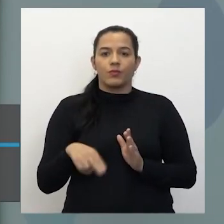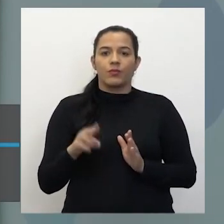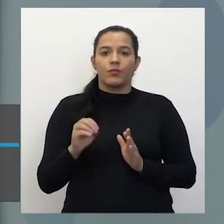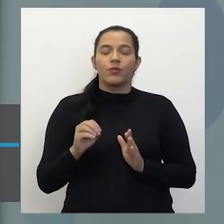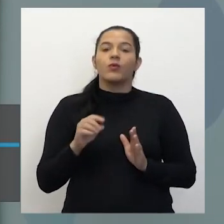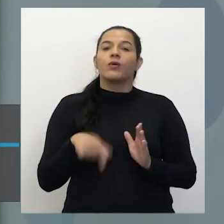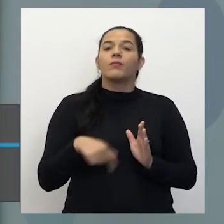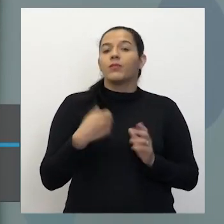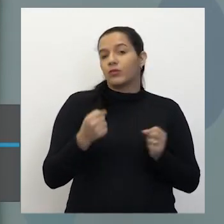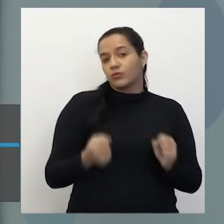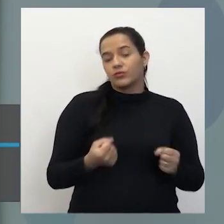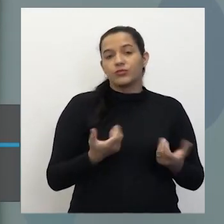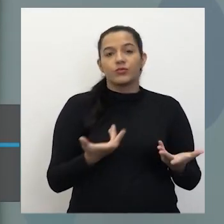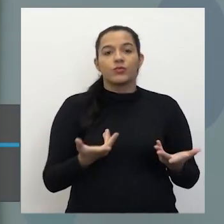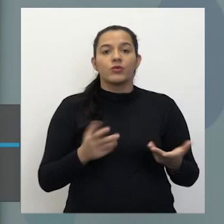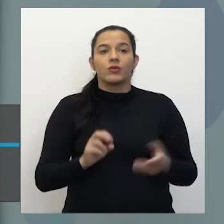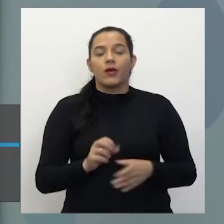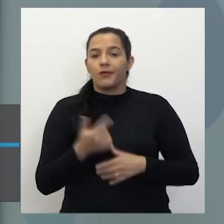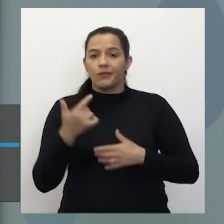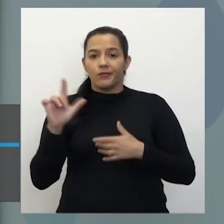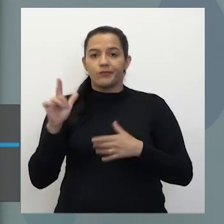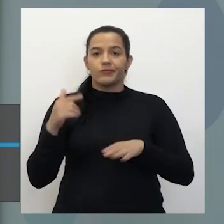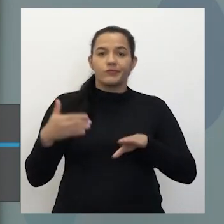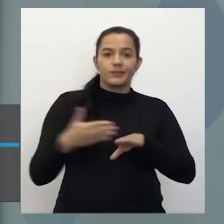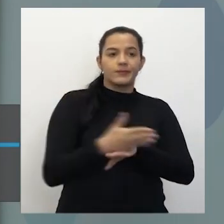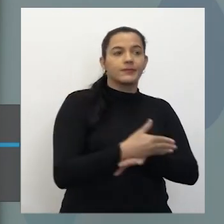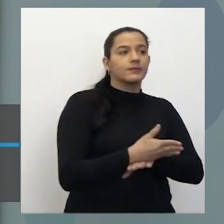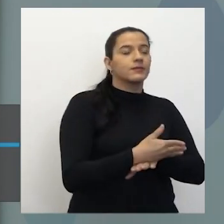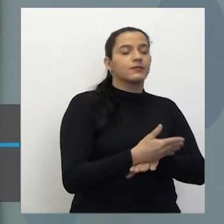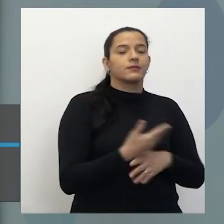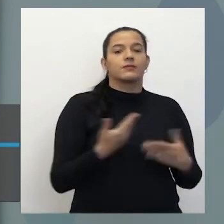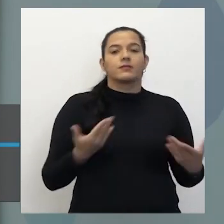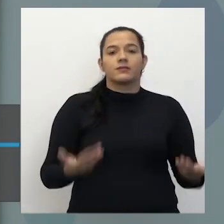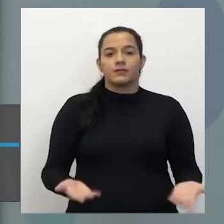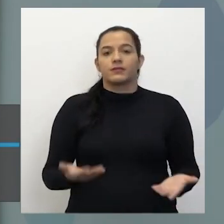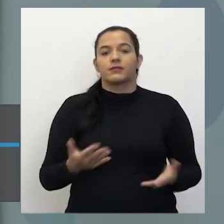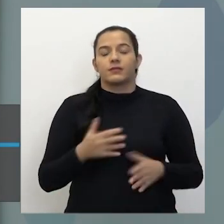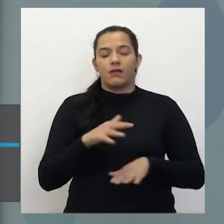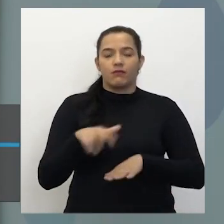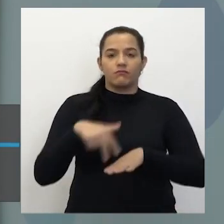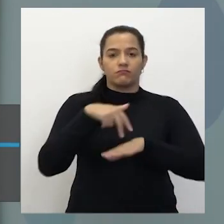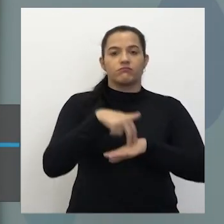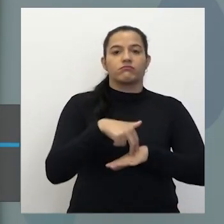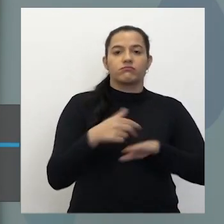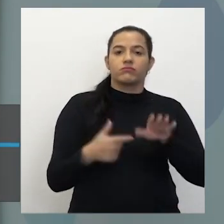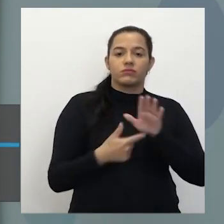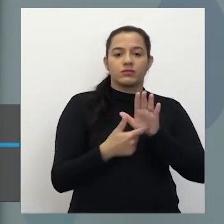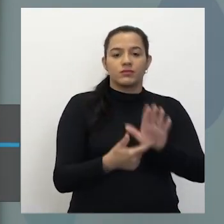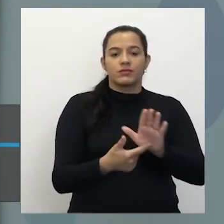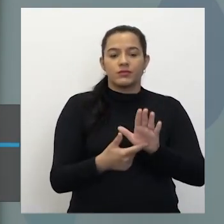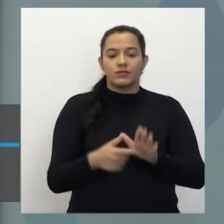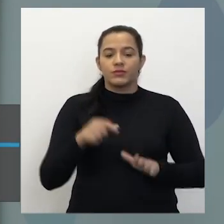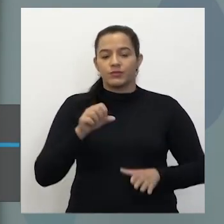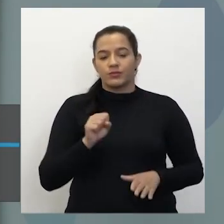uma peça de Shakespeare. Ou eu posso chegar no sarau e apresentar, em certos momentos, um